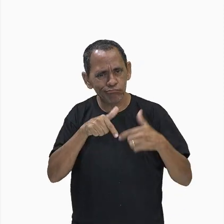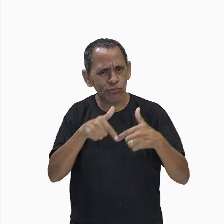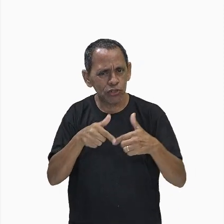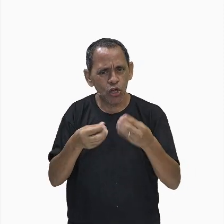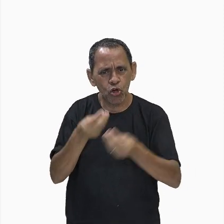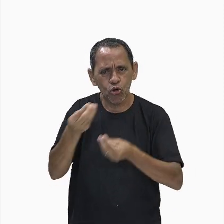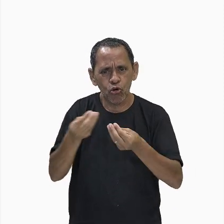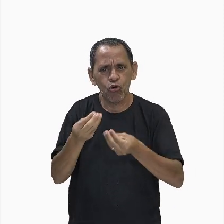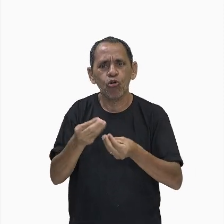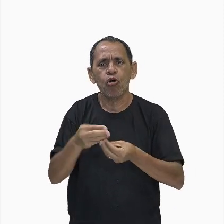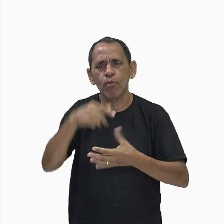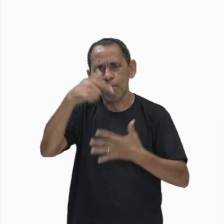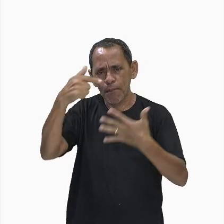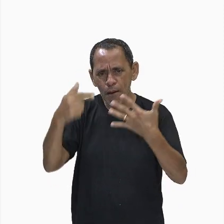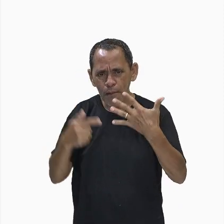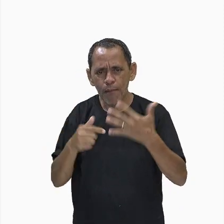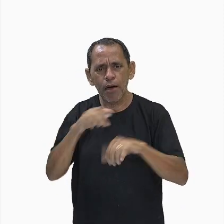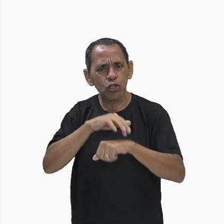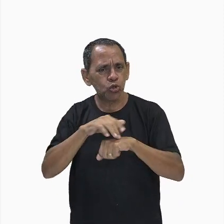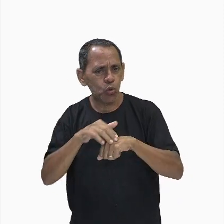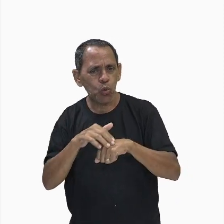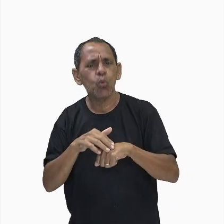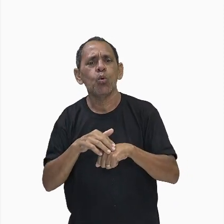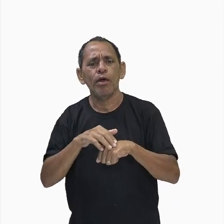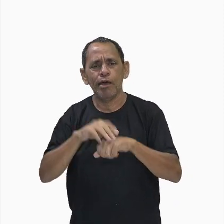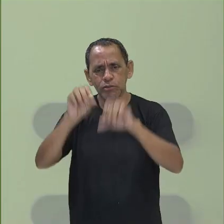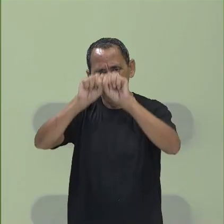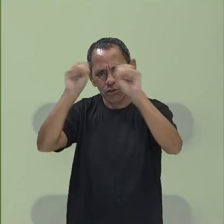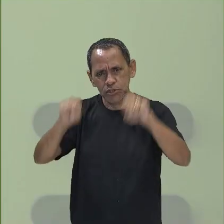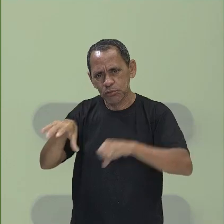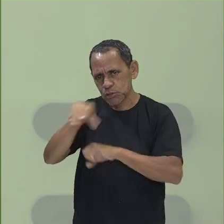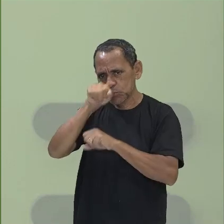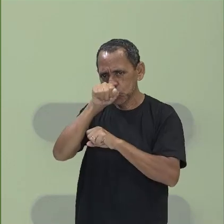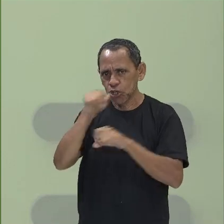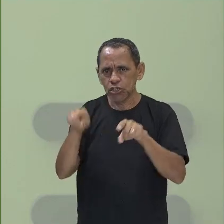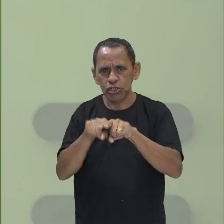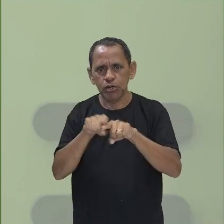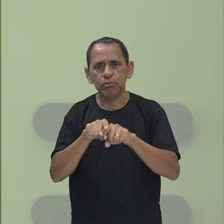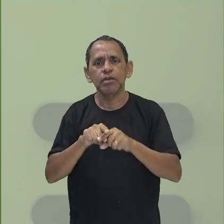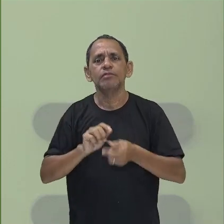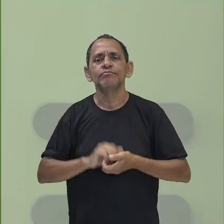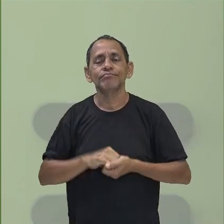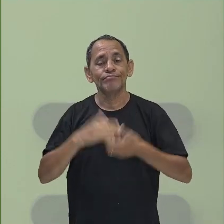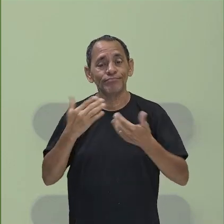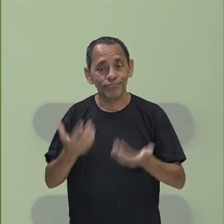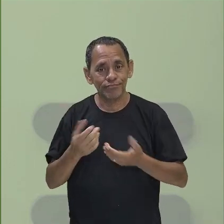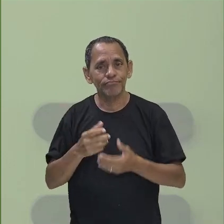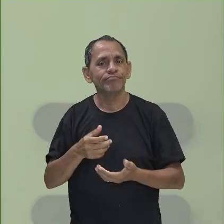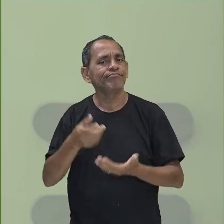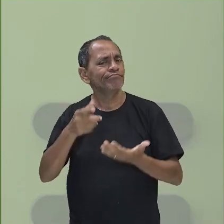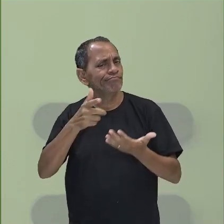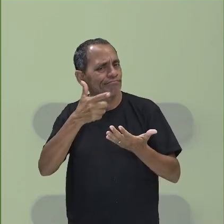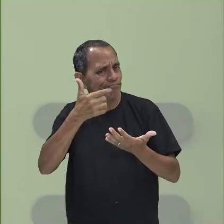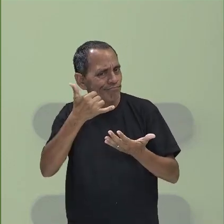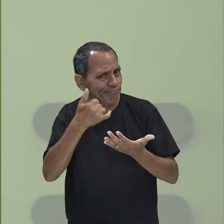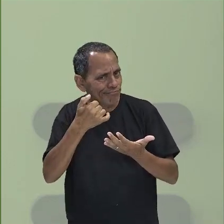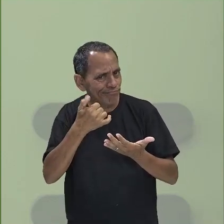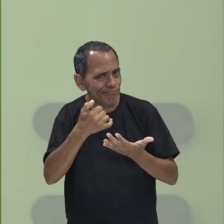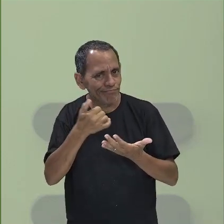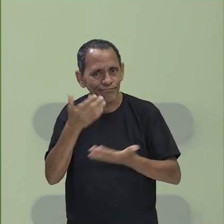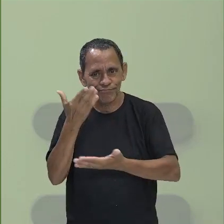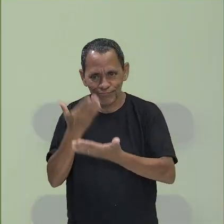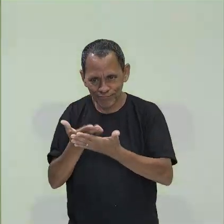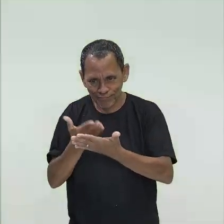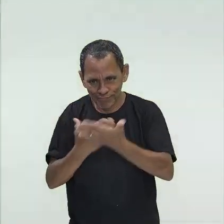respiração e doenças do sistema respiratório. Então, caderno e caneta na mão e vamos aí para a nossa